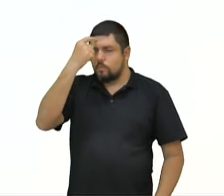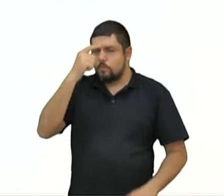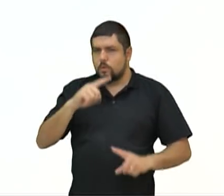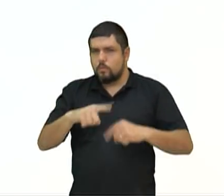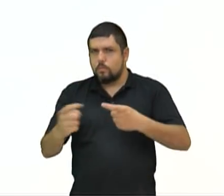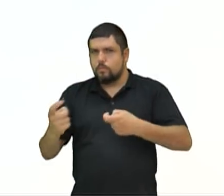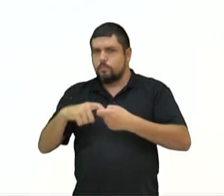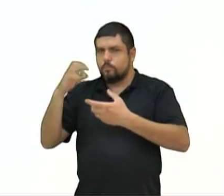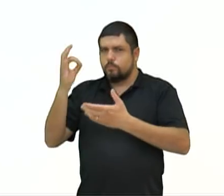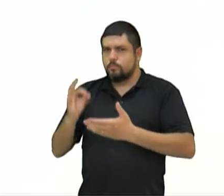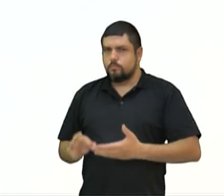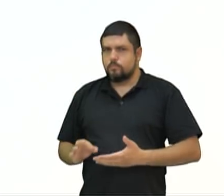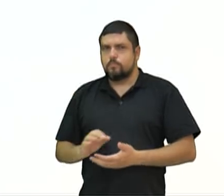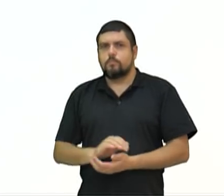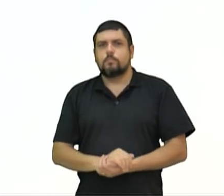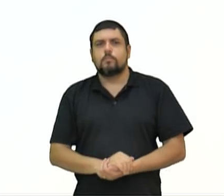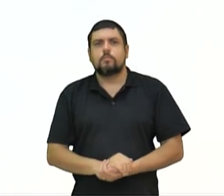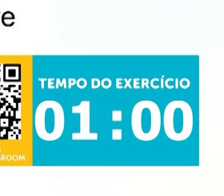gente já retorna.